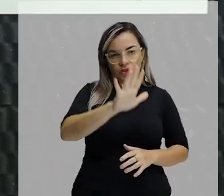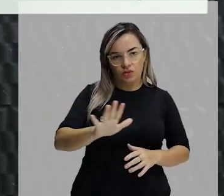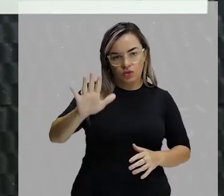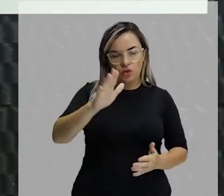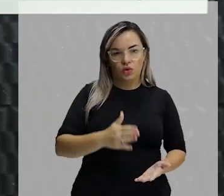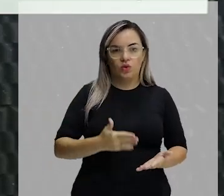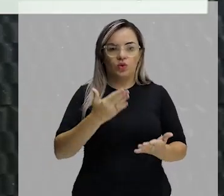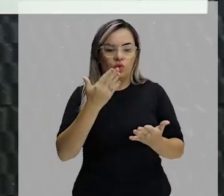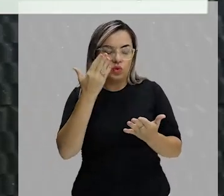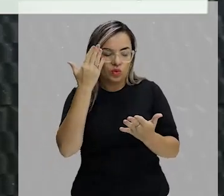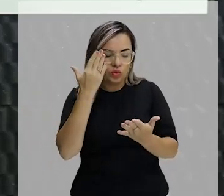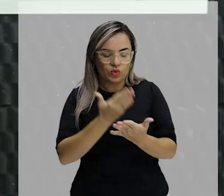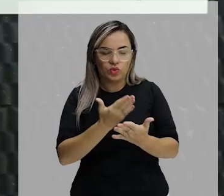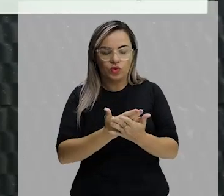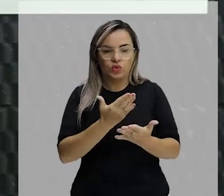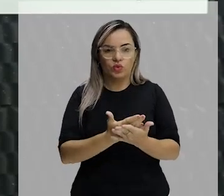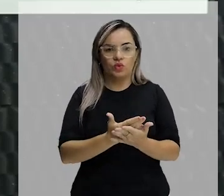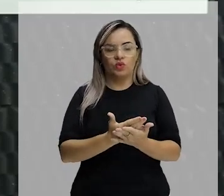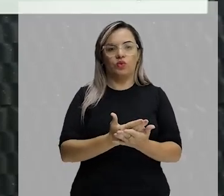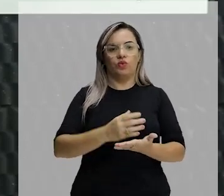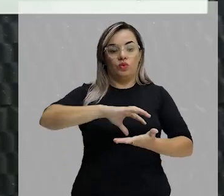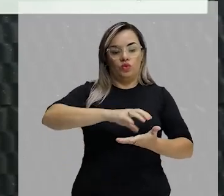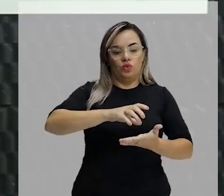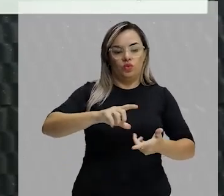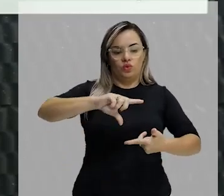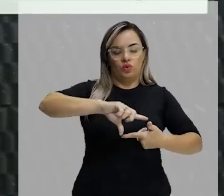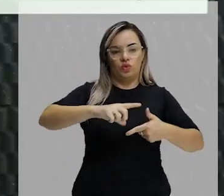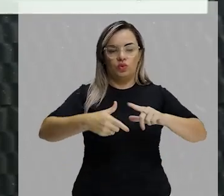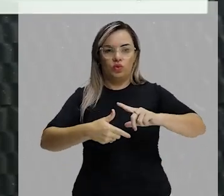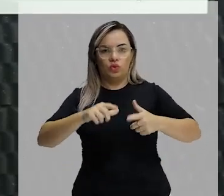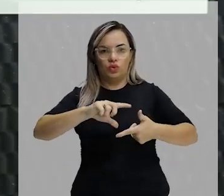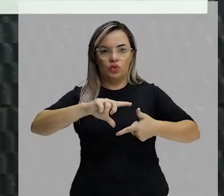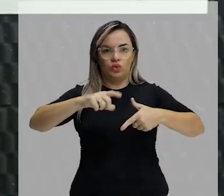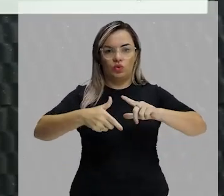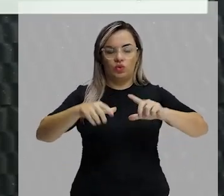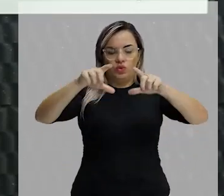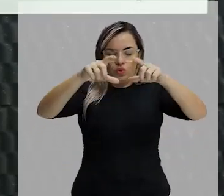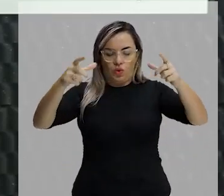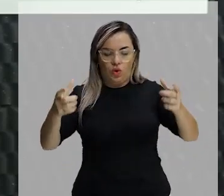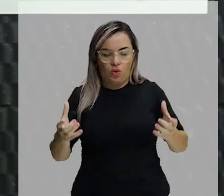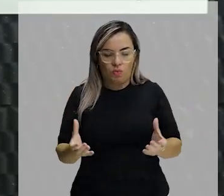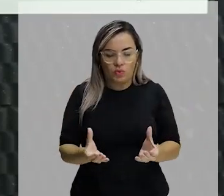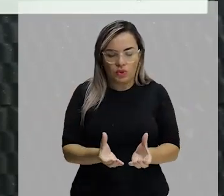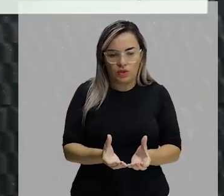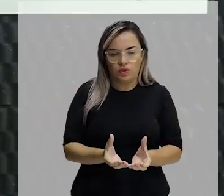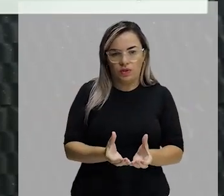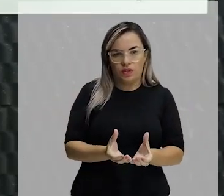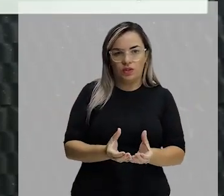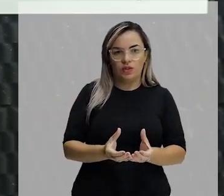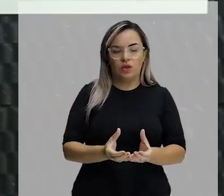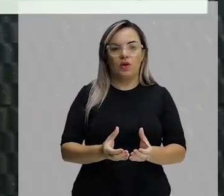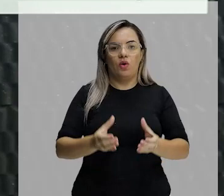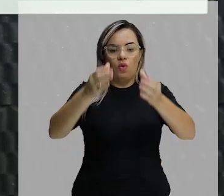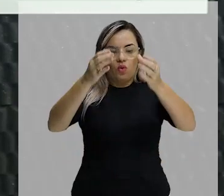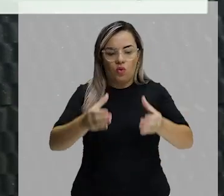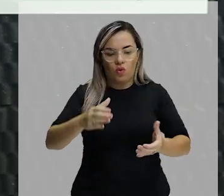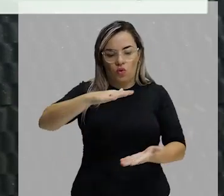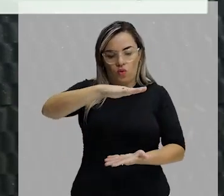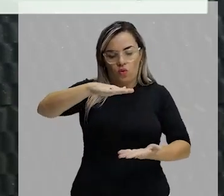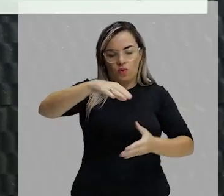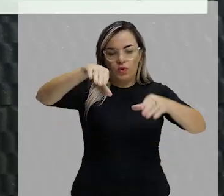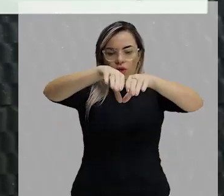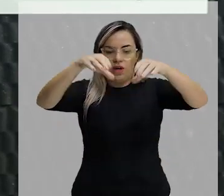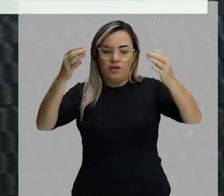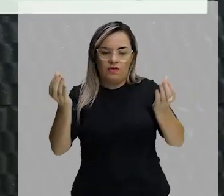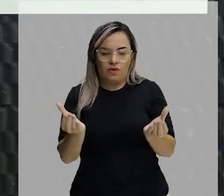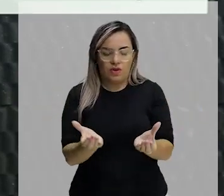aqui os corpos redondos, estudamos aqui o cilindro, estudamos aqui o cone, estudamos as esferas e agora a gente está